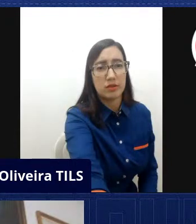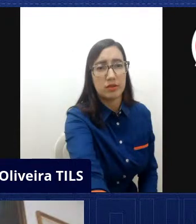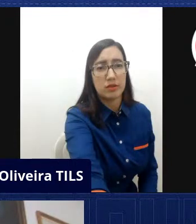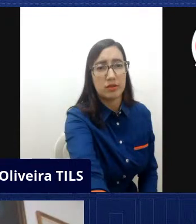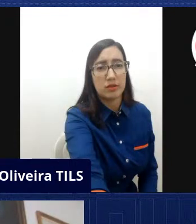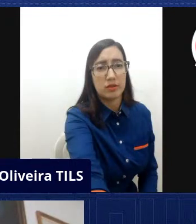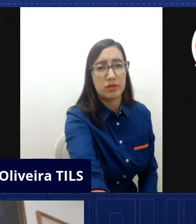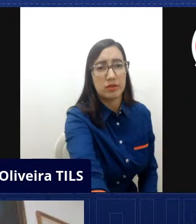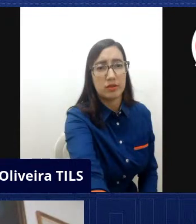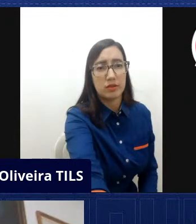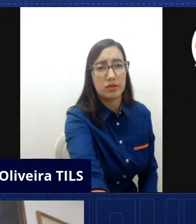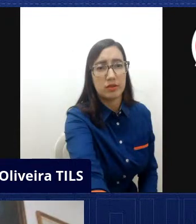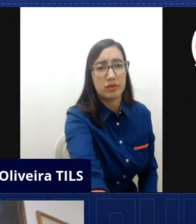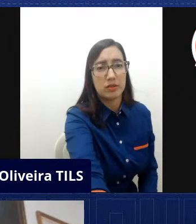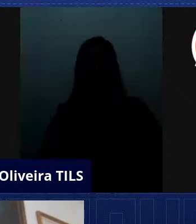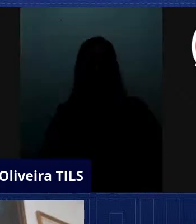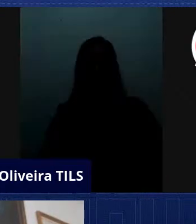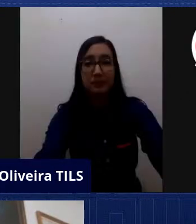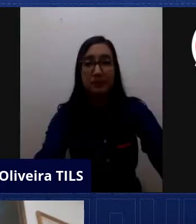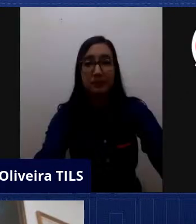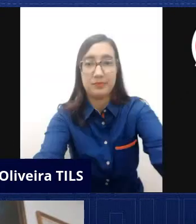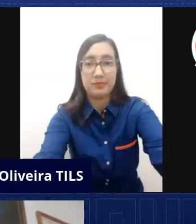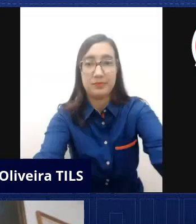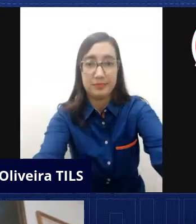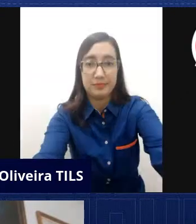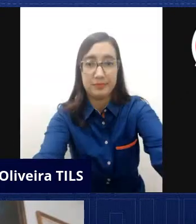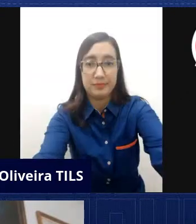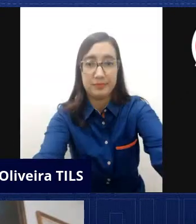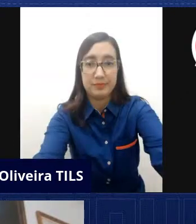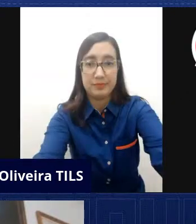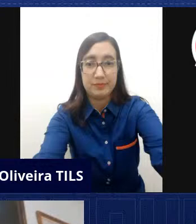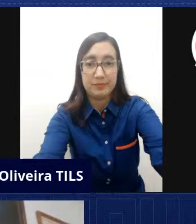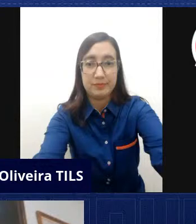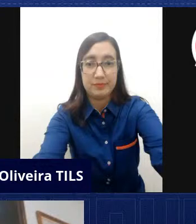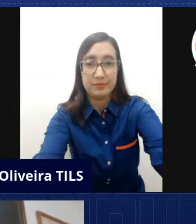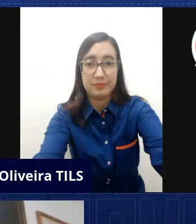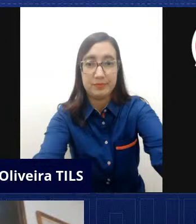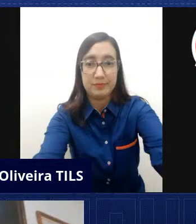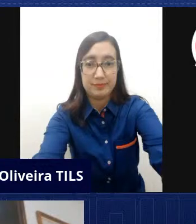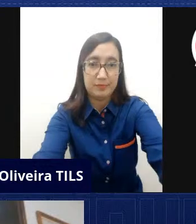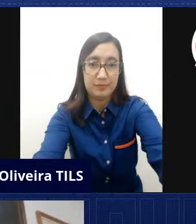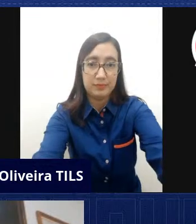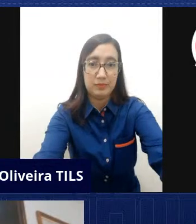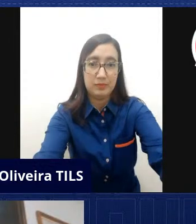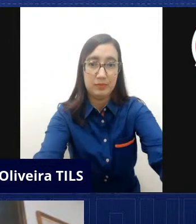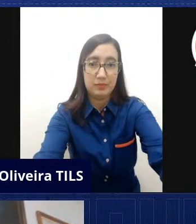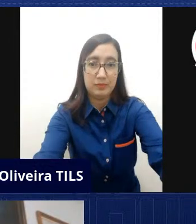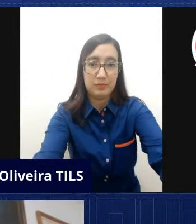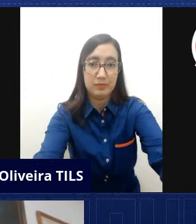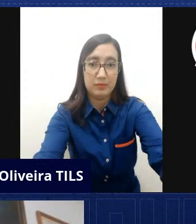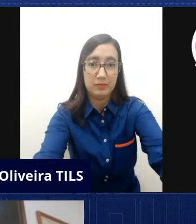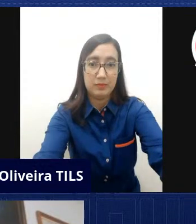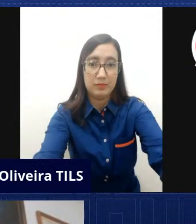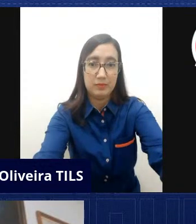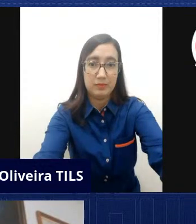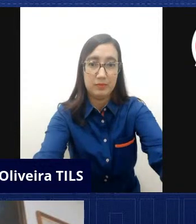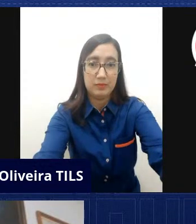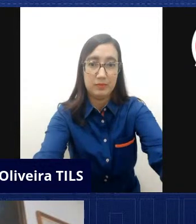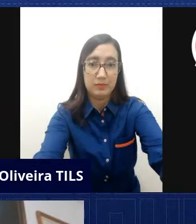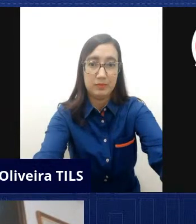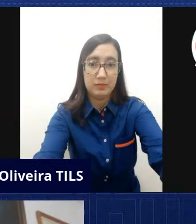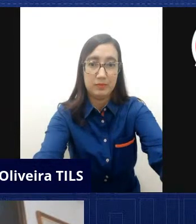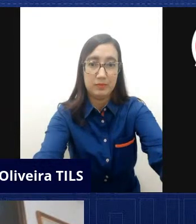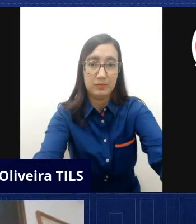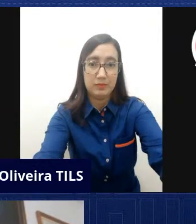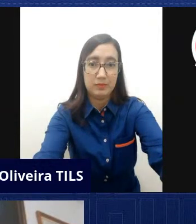muitas mulheres falavam, nossa, sou eu, né? Vocês vão ver o material da campanha, tem uma boneca,